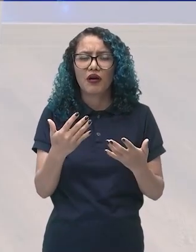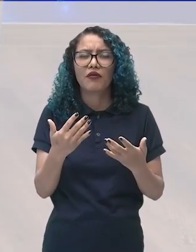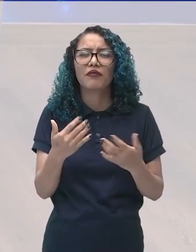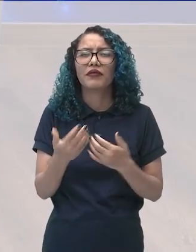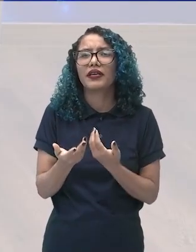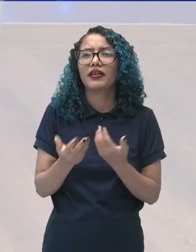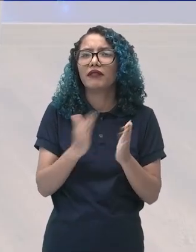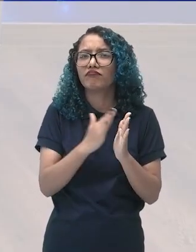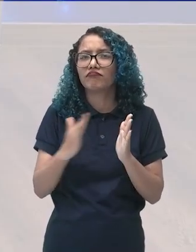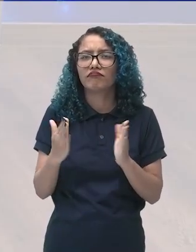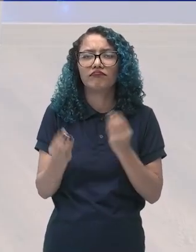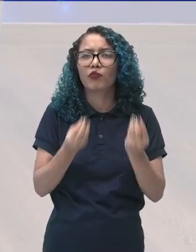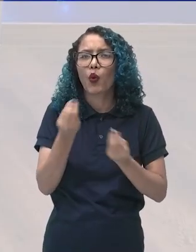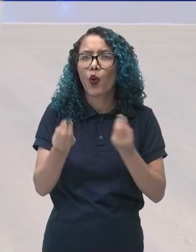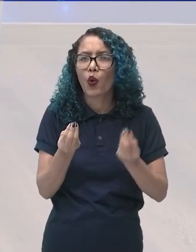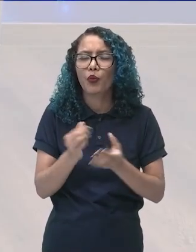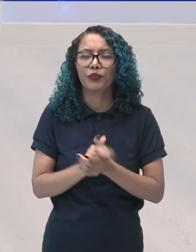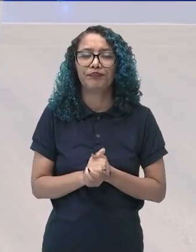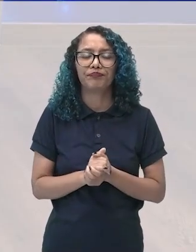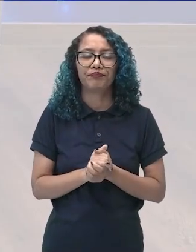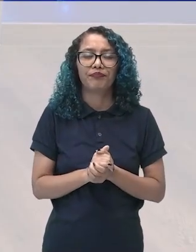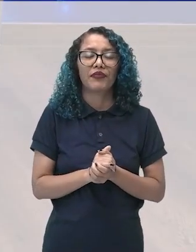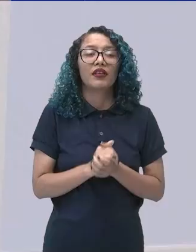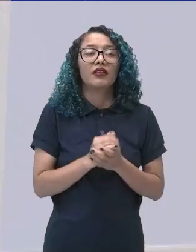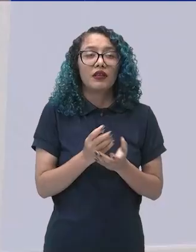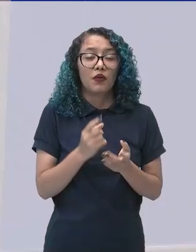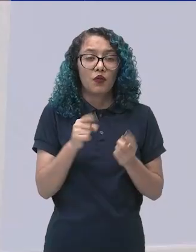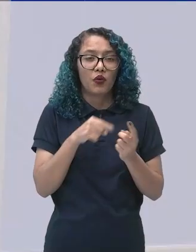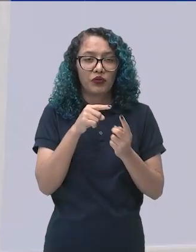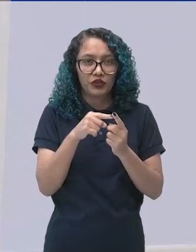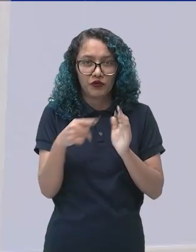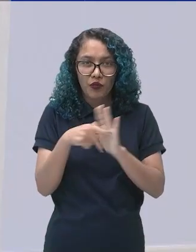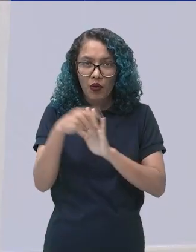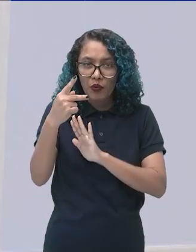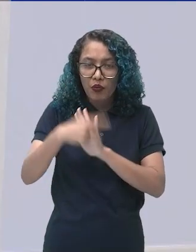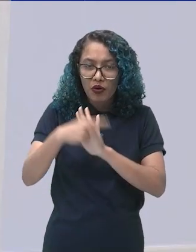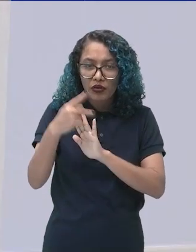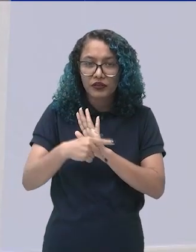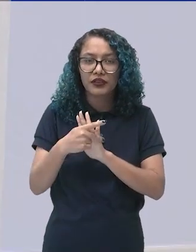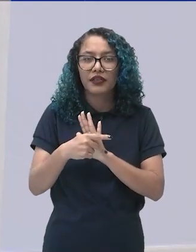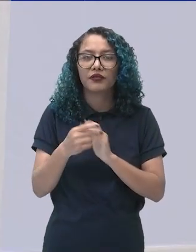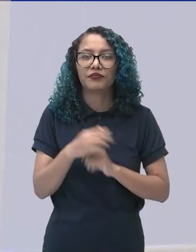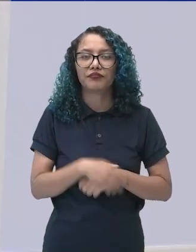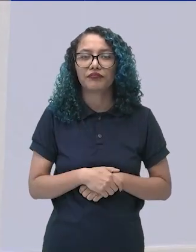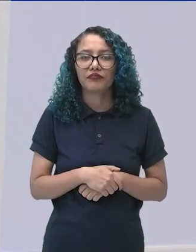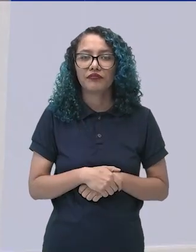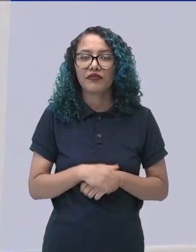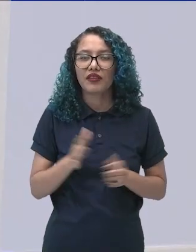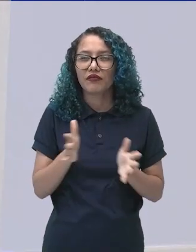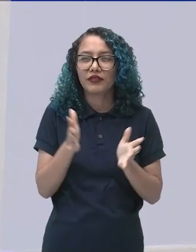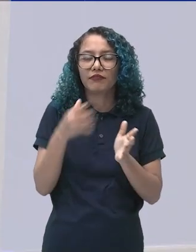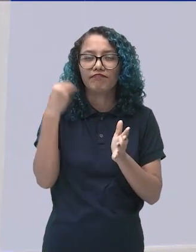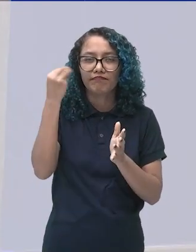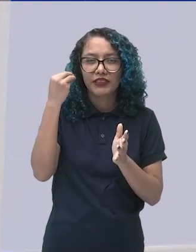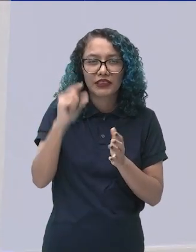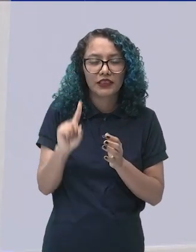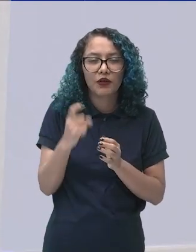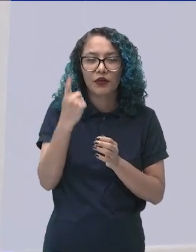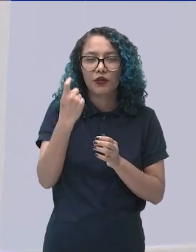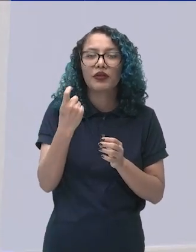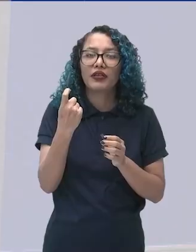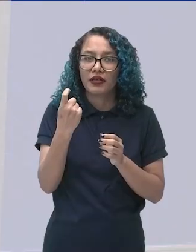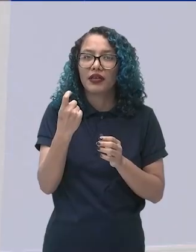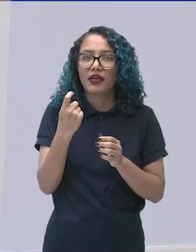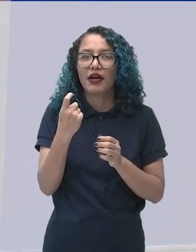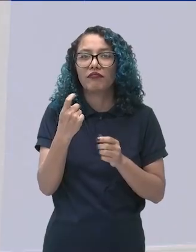desenvolve? Então, o objetivo do Sua Canção é proporcionar experiências únicas e personalizadas por meio